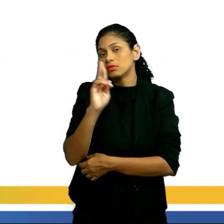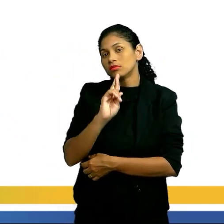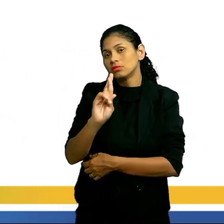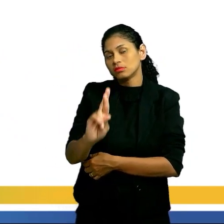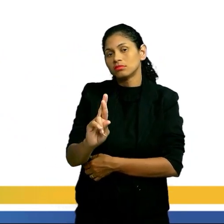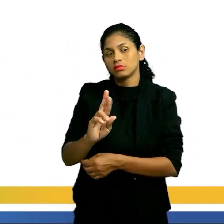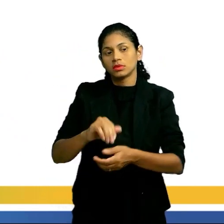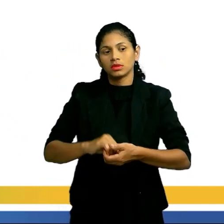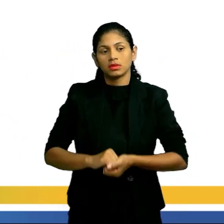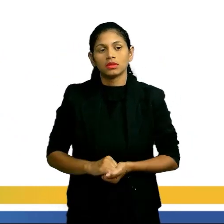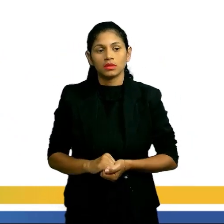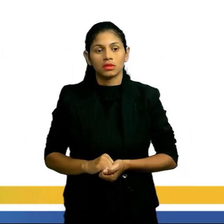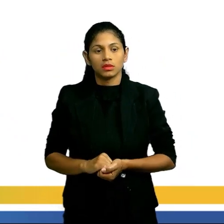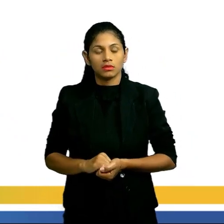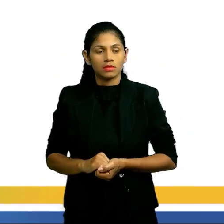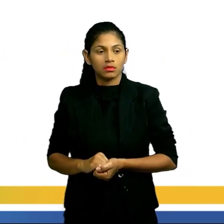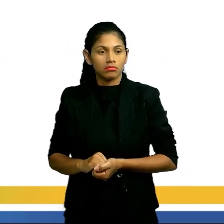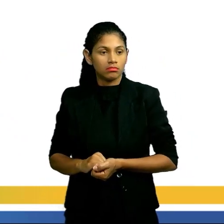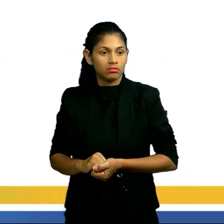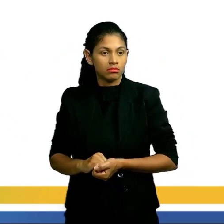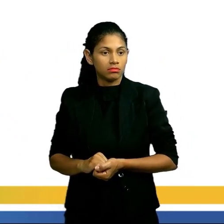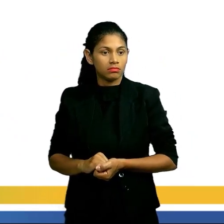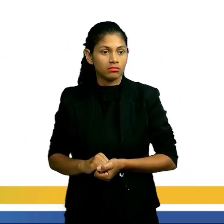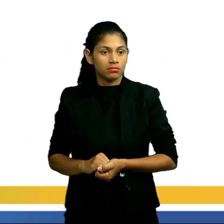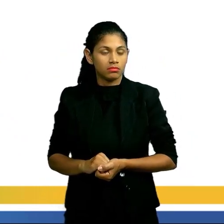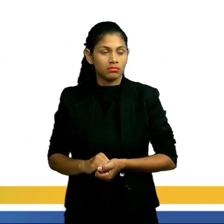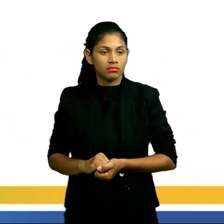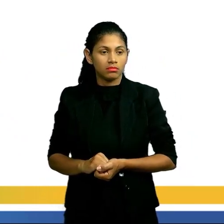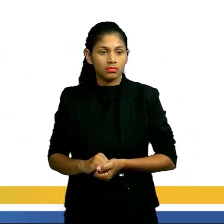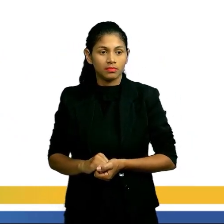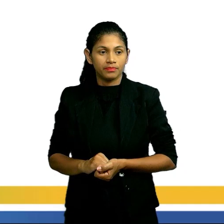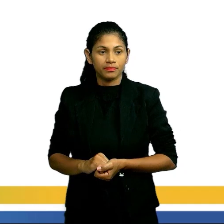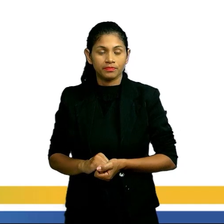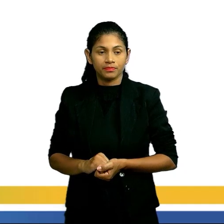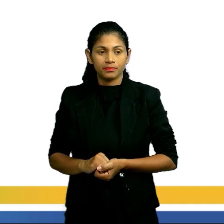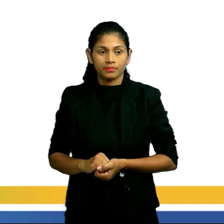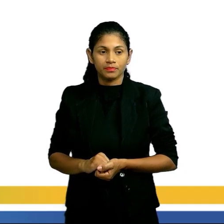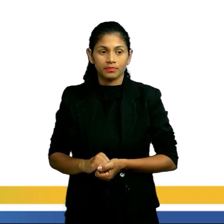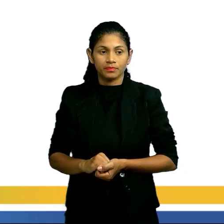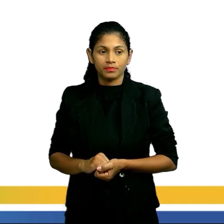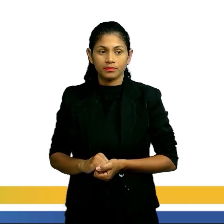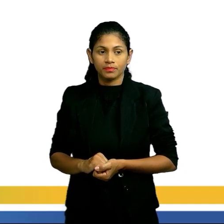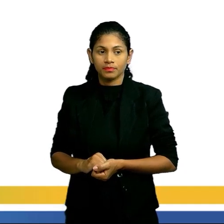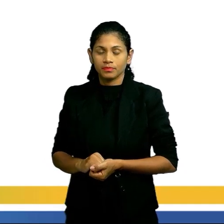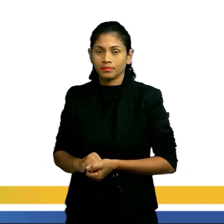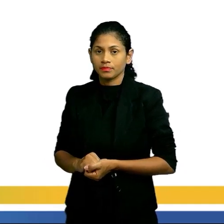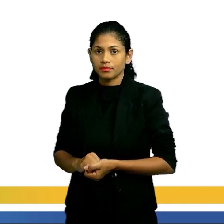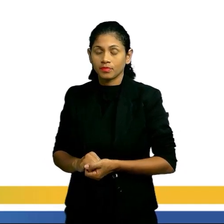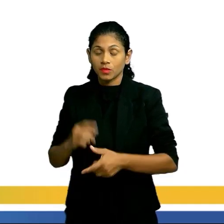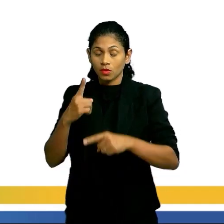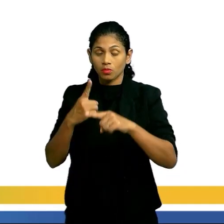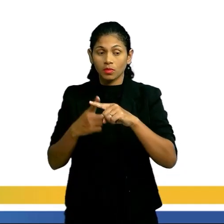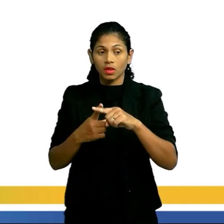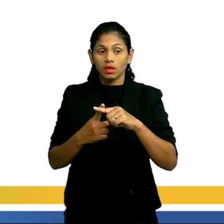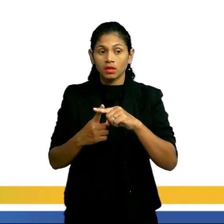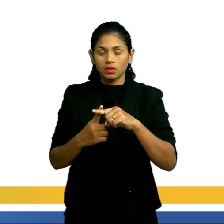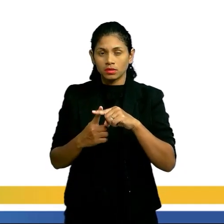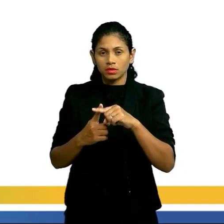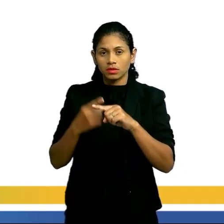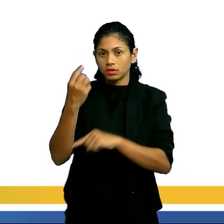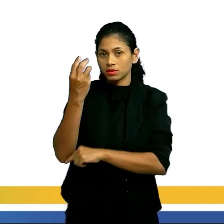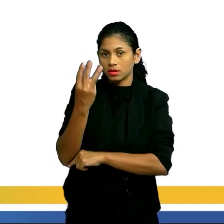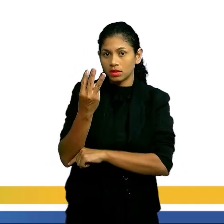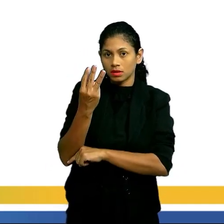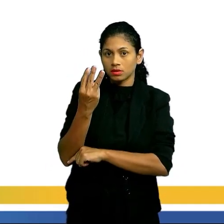ok? Vou pegar o mais 3 e passar, ele está somando, vai passar subtraindo esse mais 3 aqui, ok?